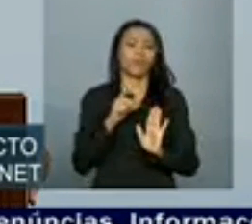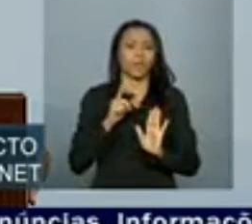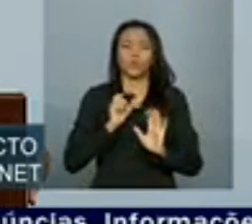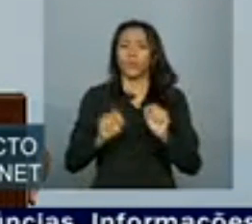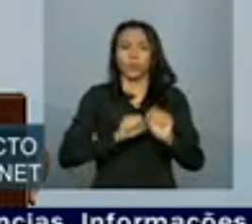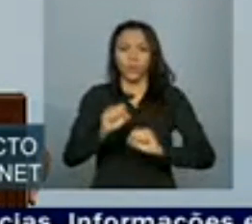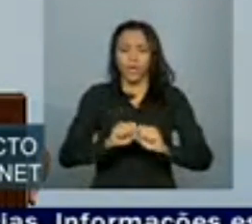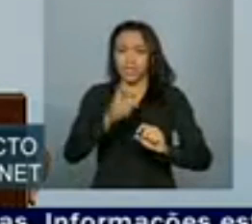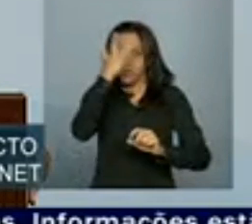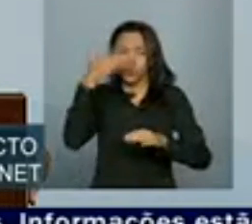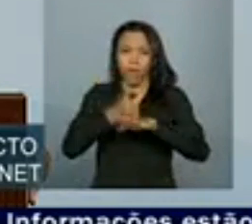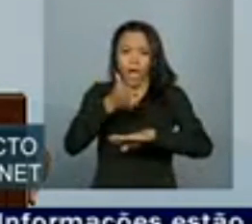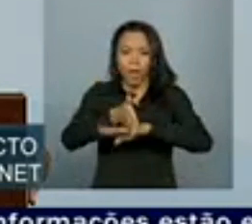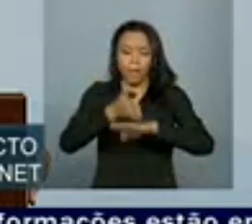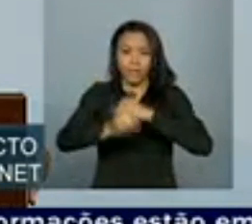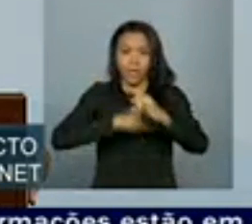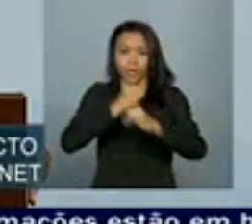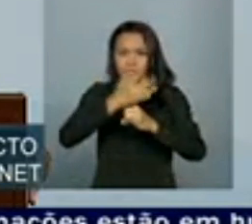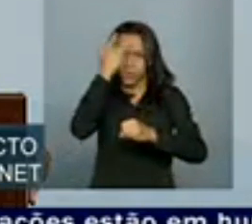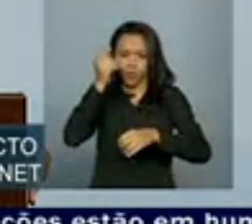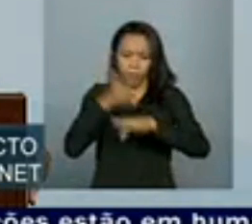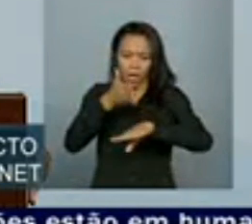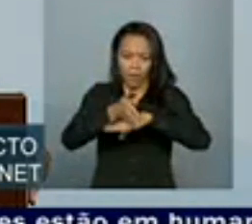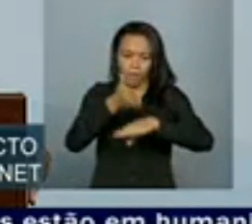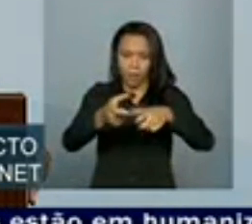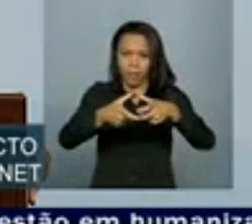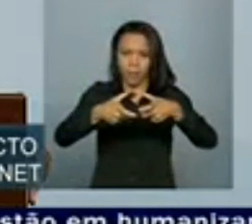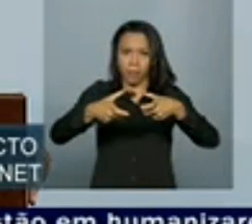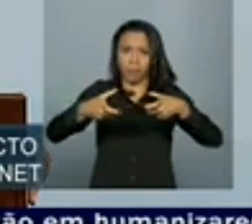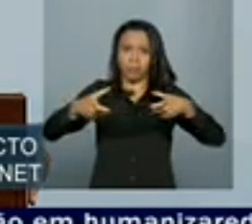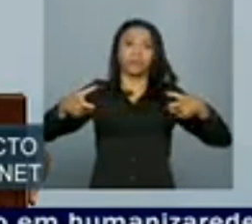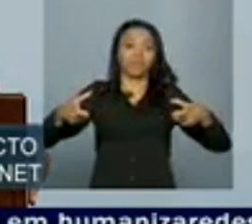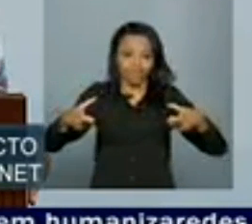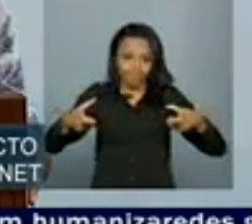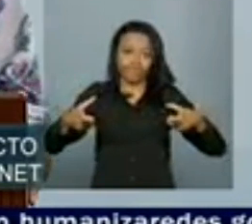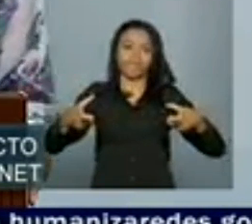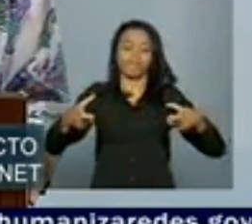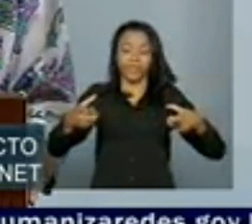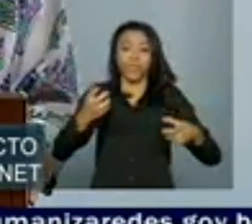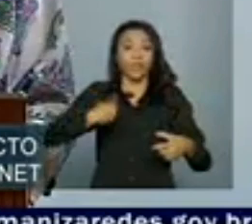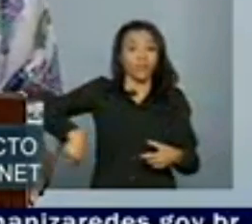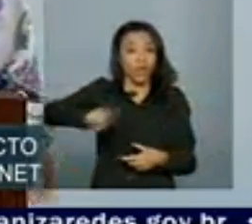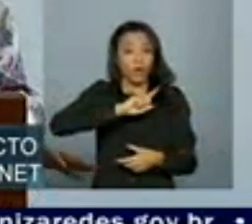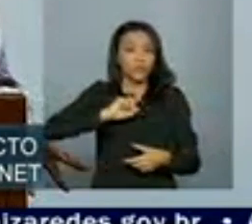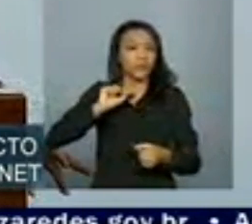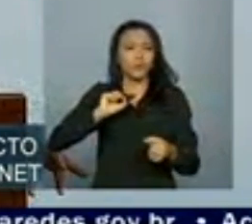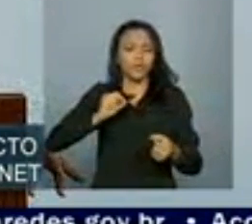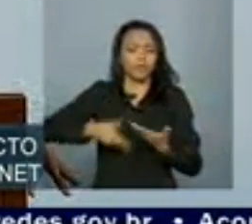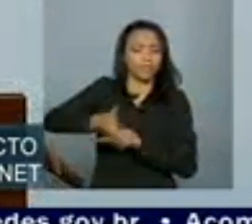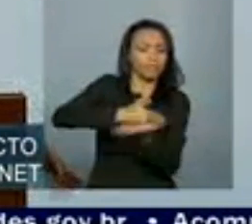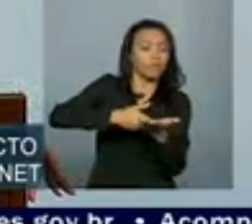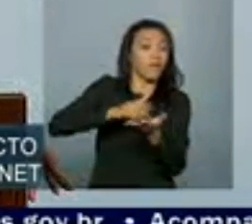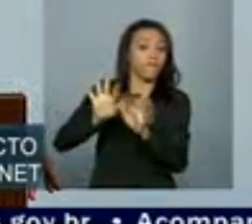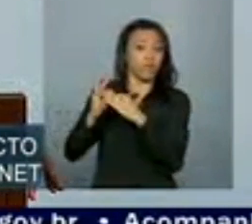crescente acesso à internet. Parte cada vez maior de nossas interações com a